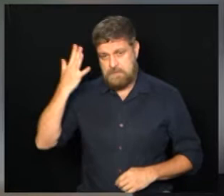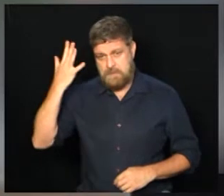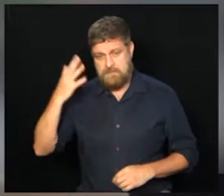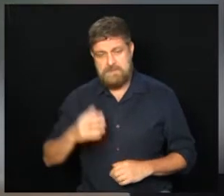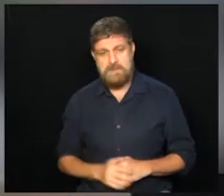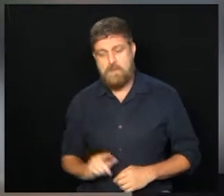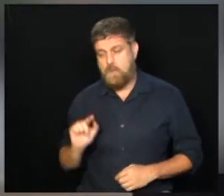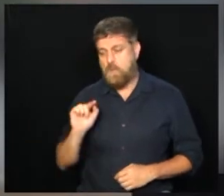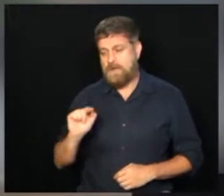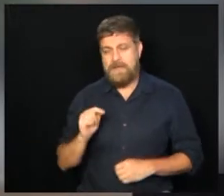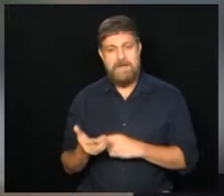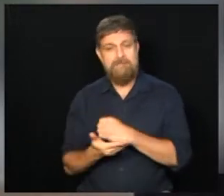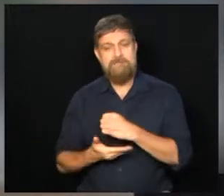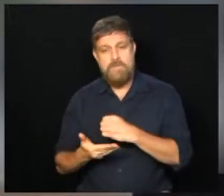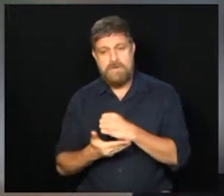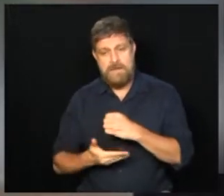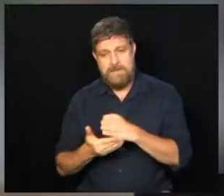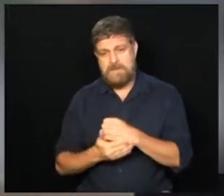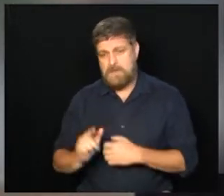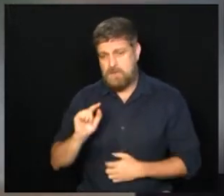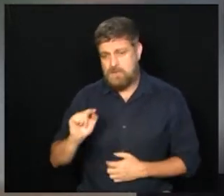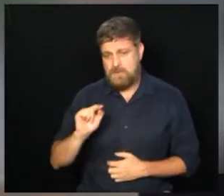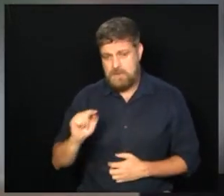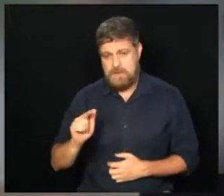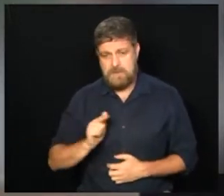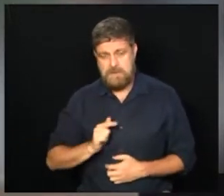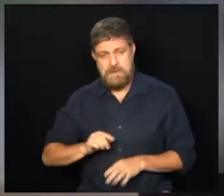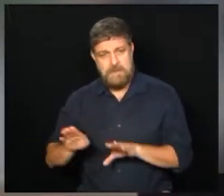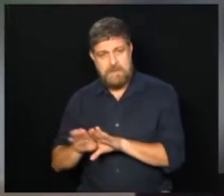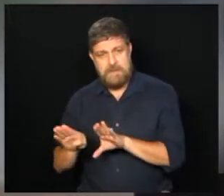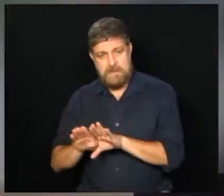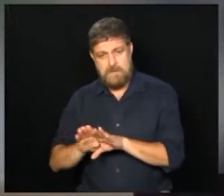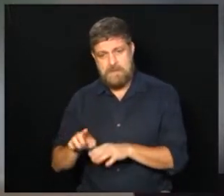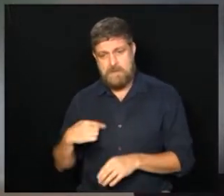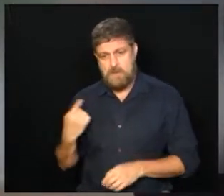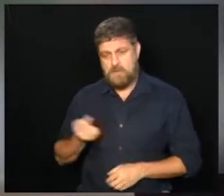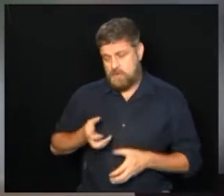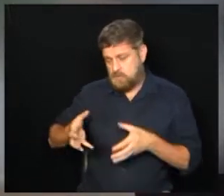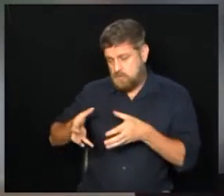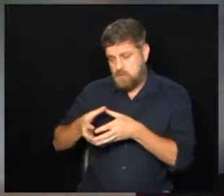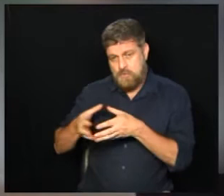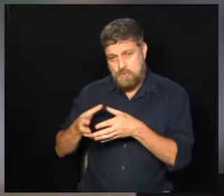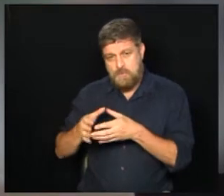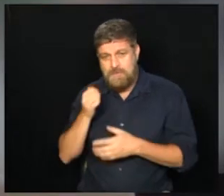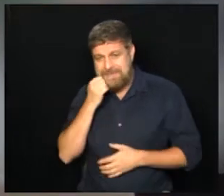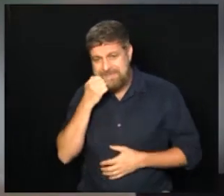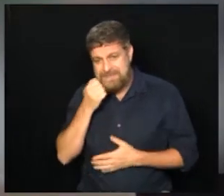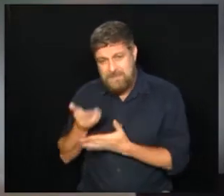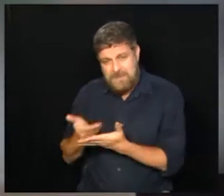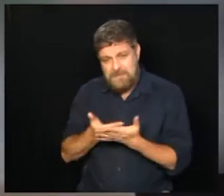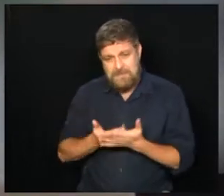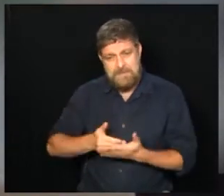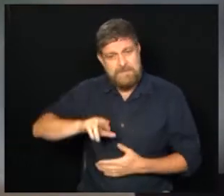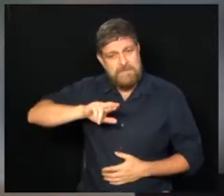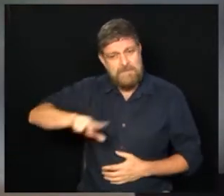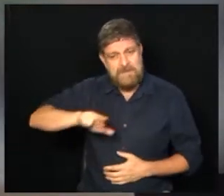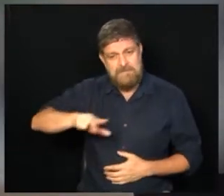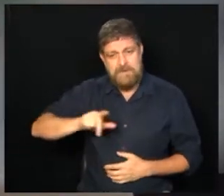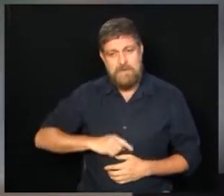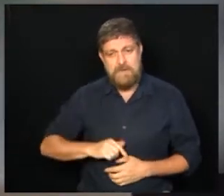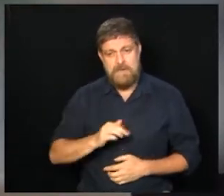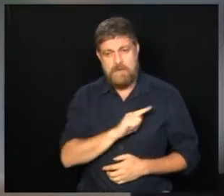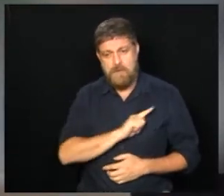São Paulo, fundamentado na decisão também do nosso comitê científico, diferentemente daquilo que o